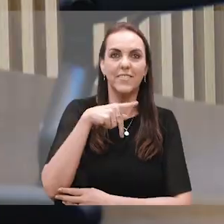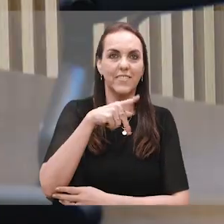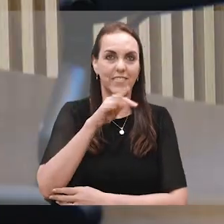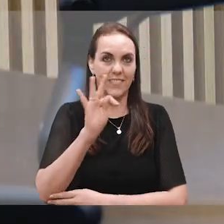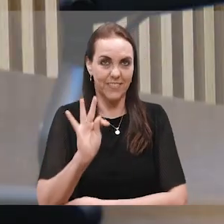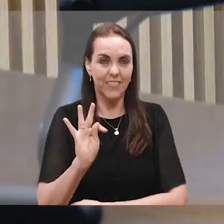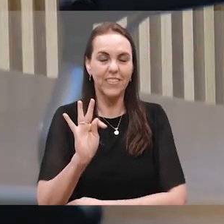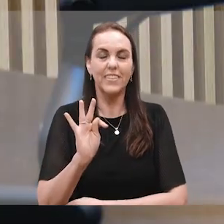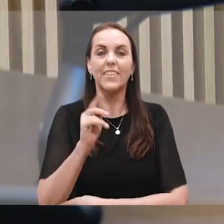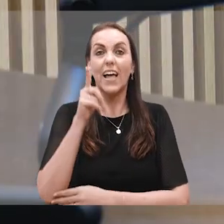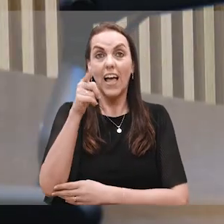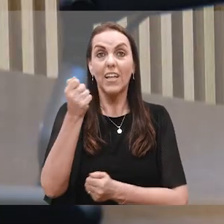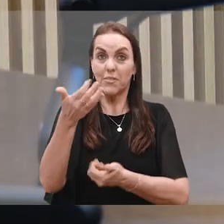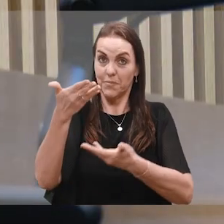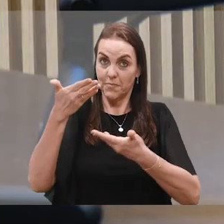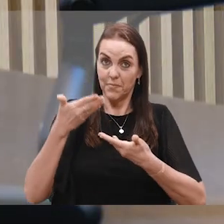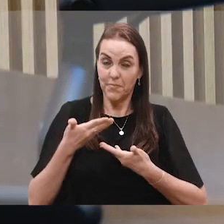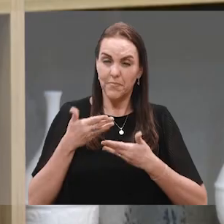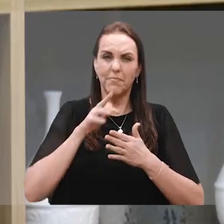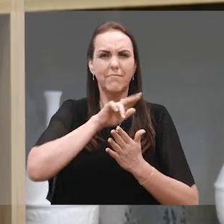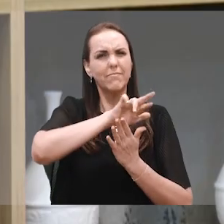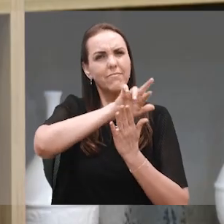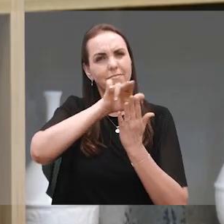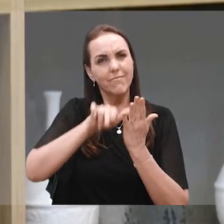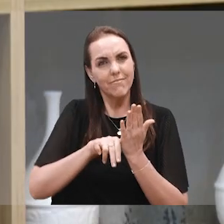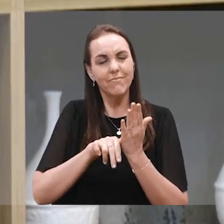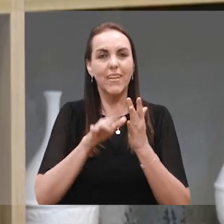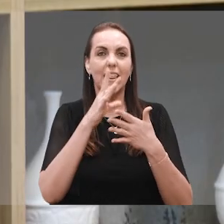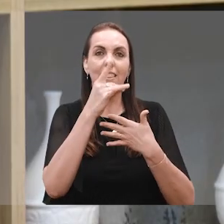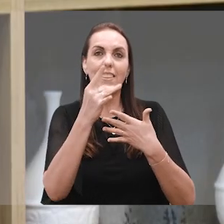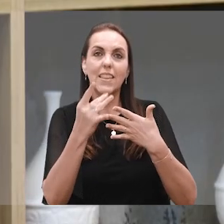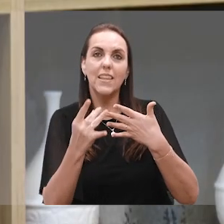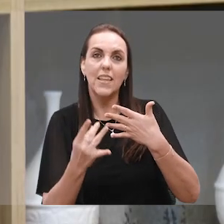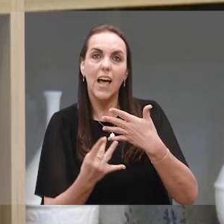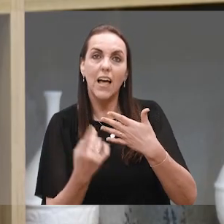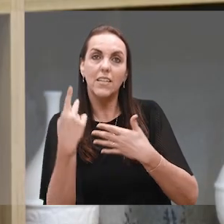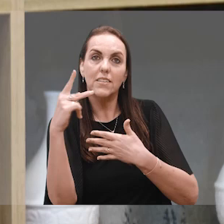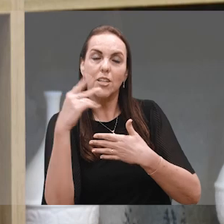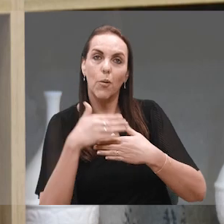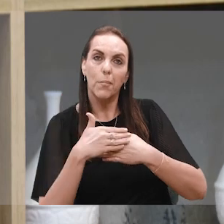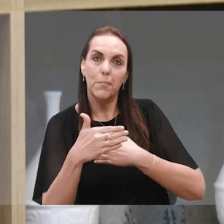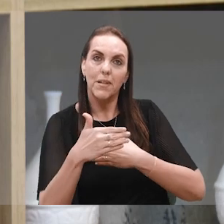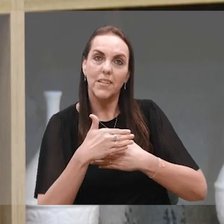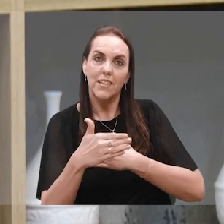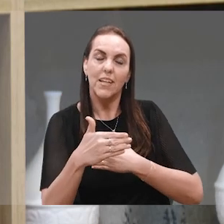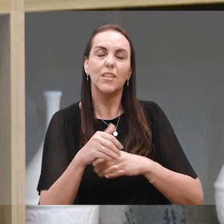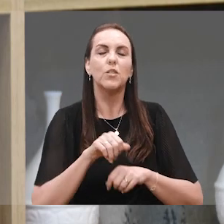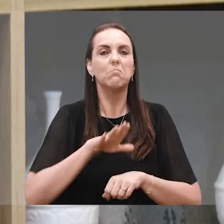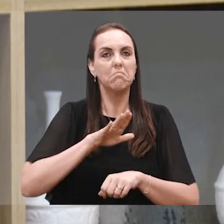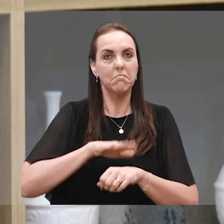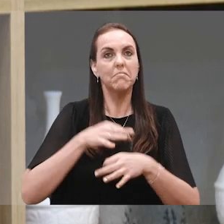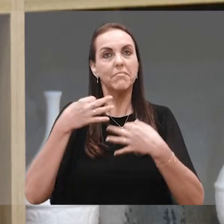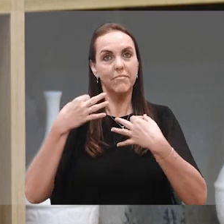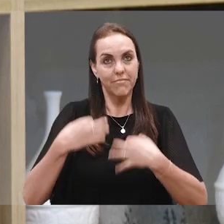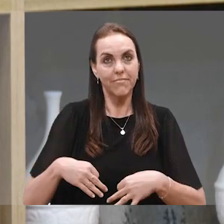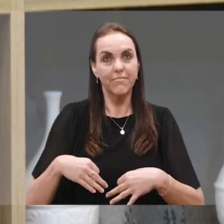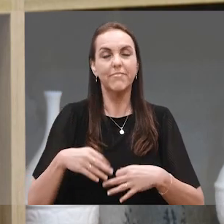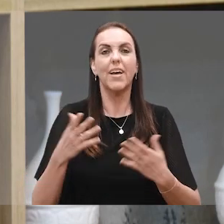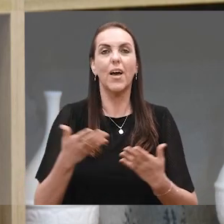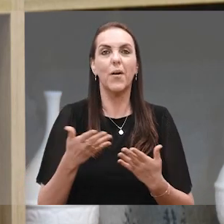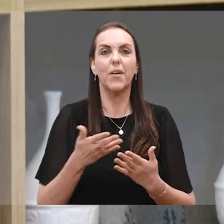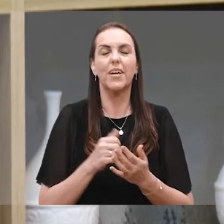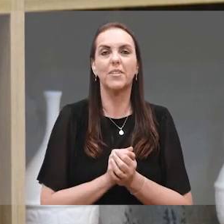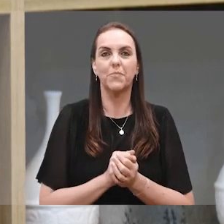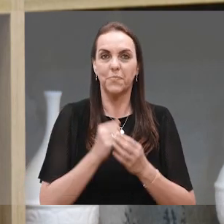Rose Frigeri, do PT, ela que nos trouxe aqui uma série de detalhes sobre o andamento do seu mandato, cumprindo aqui